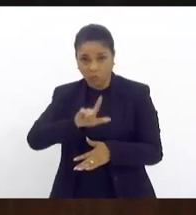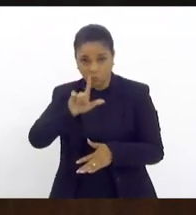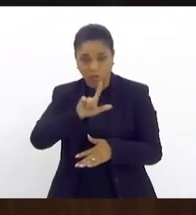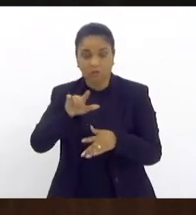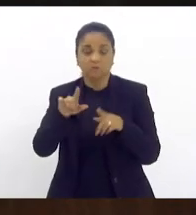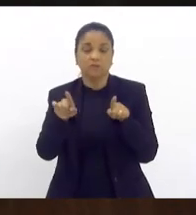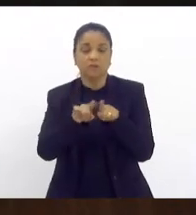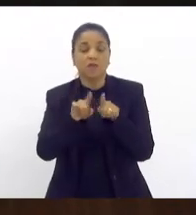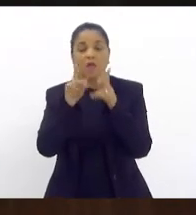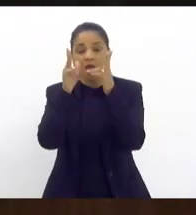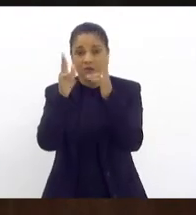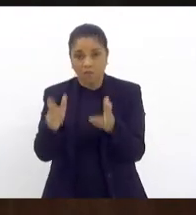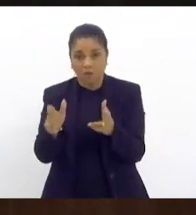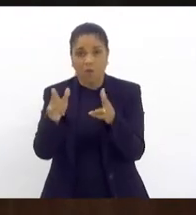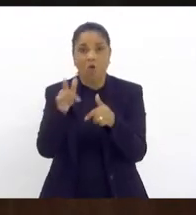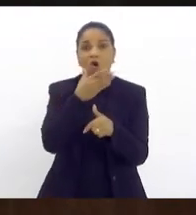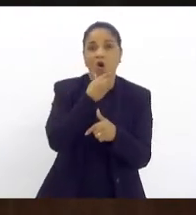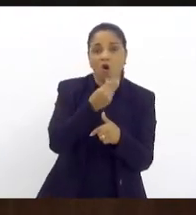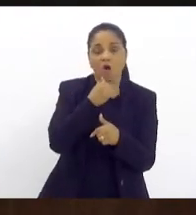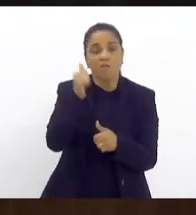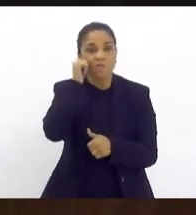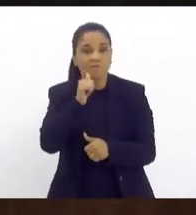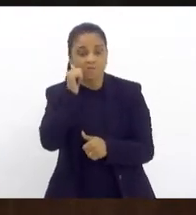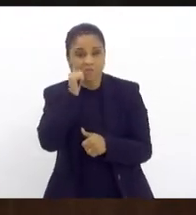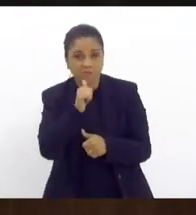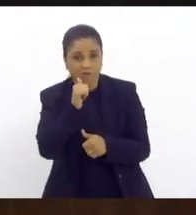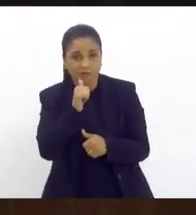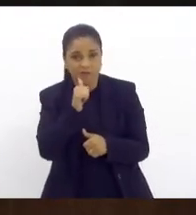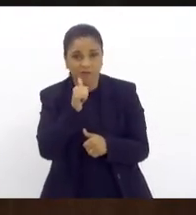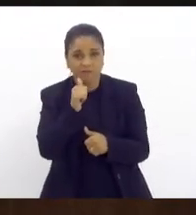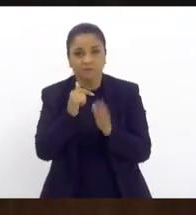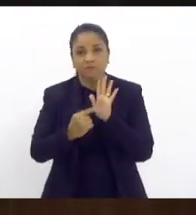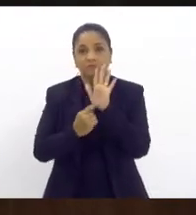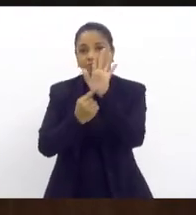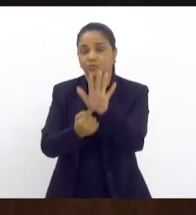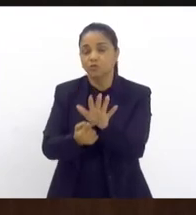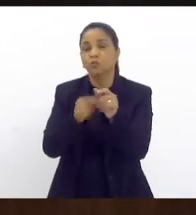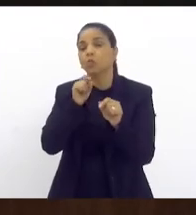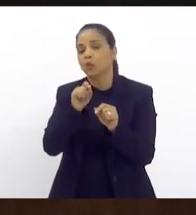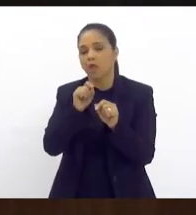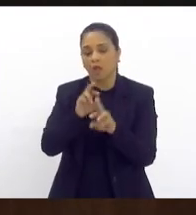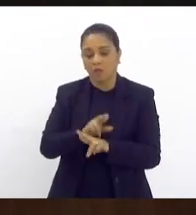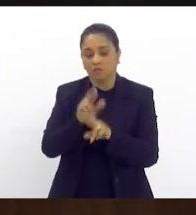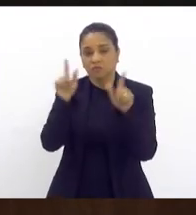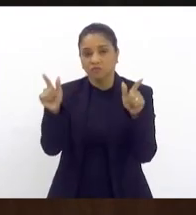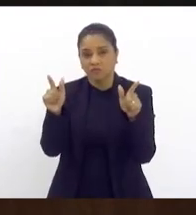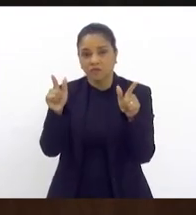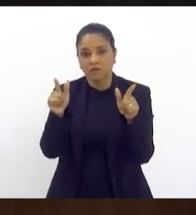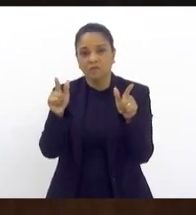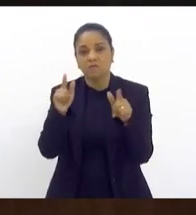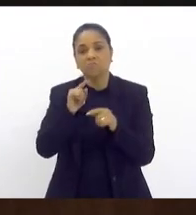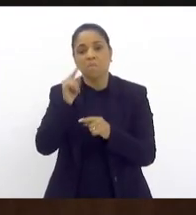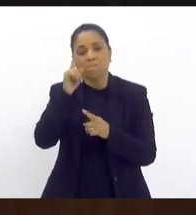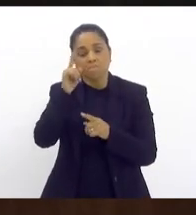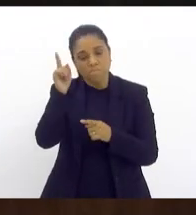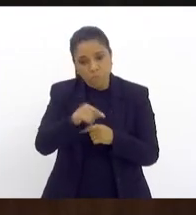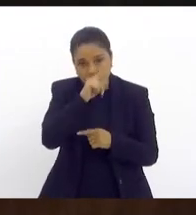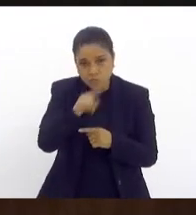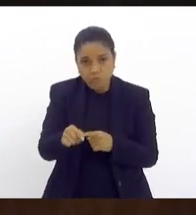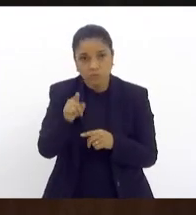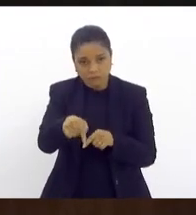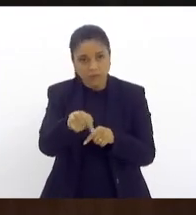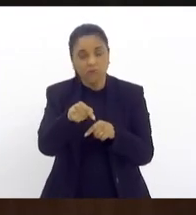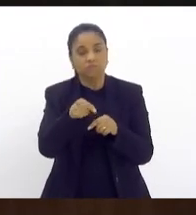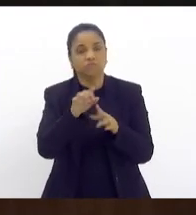e cria meios para que a desigualdade seja verificada punida e sanada contribuindo para